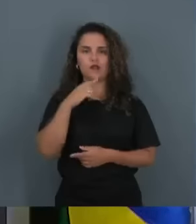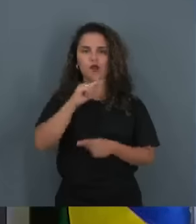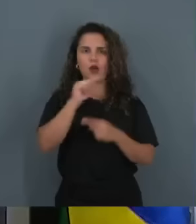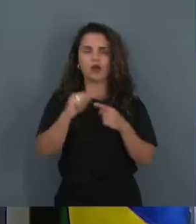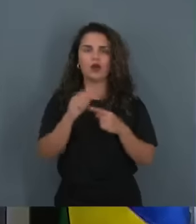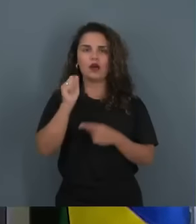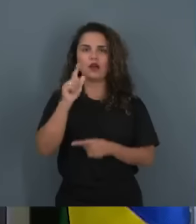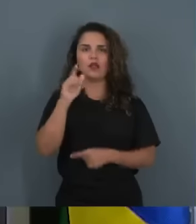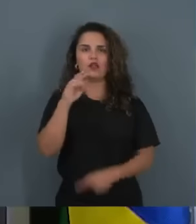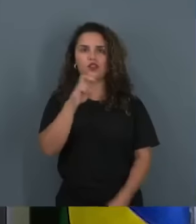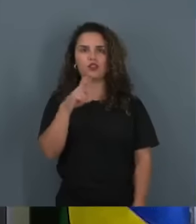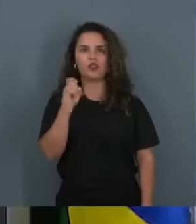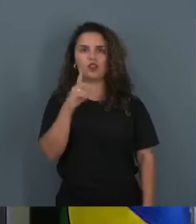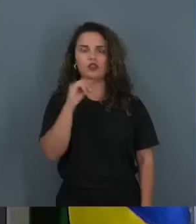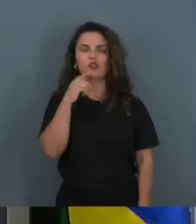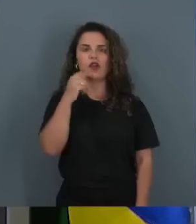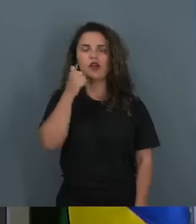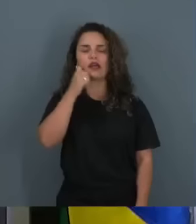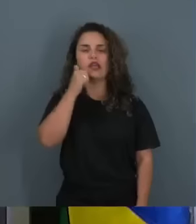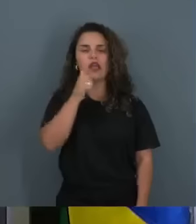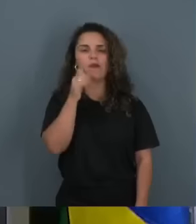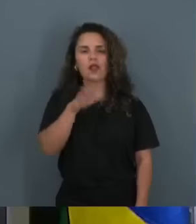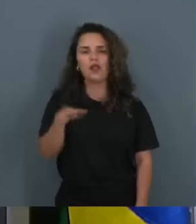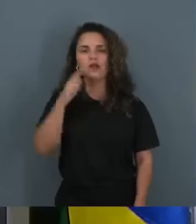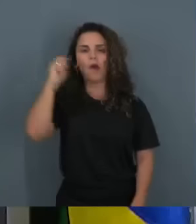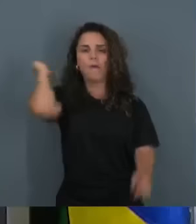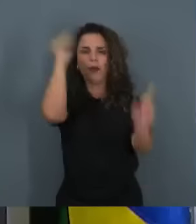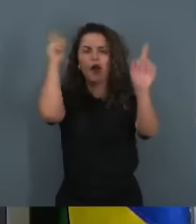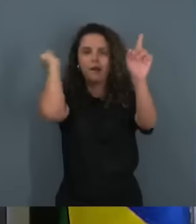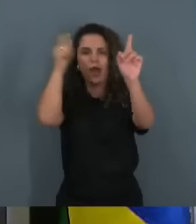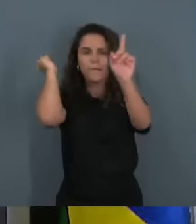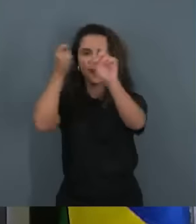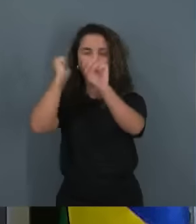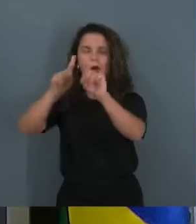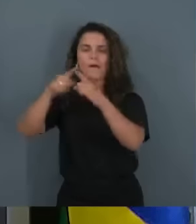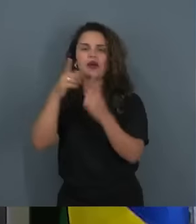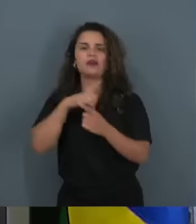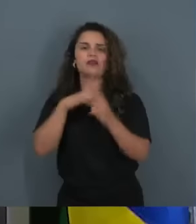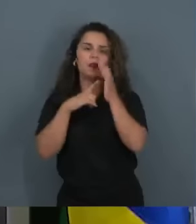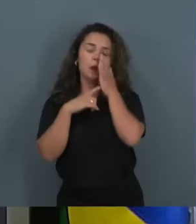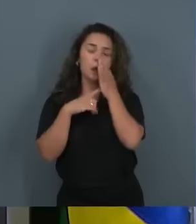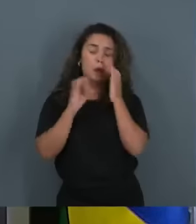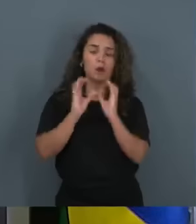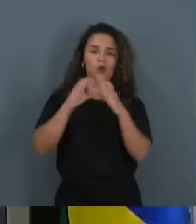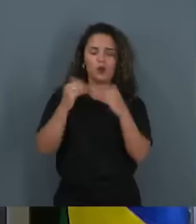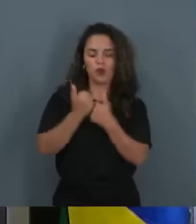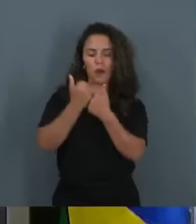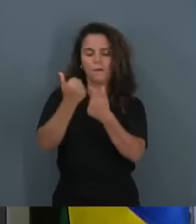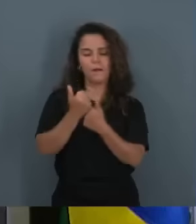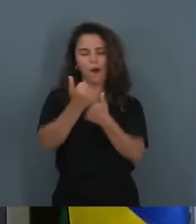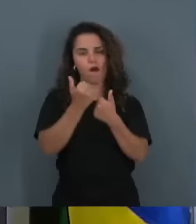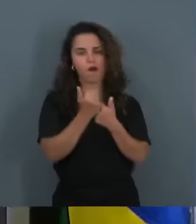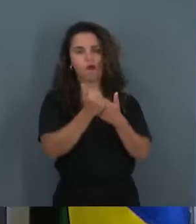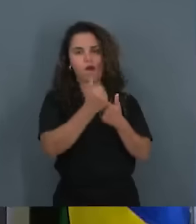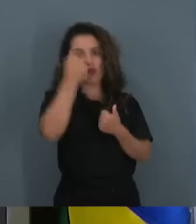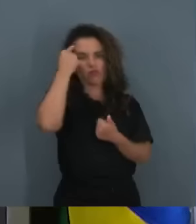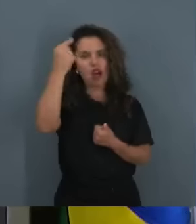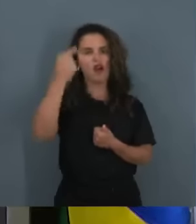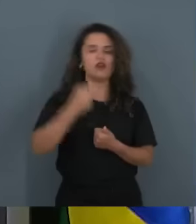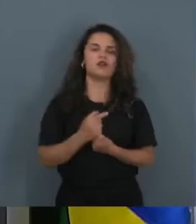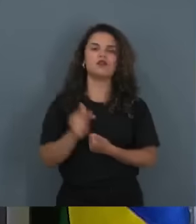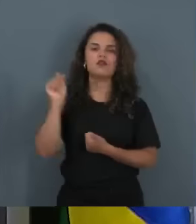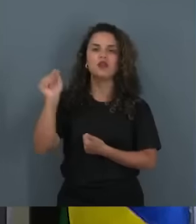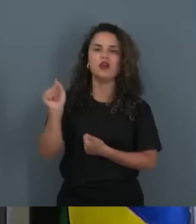Alexandre de Moraes é aquele menino que quebra a vidraça. Mas tem aquela turma que fica dando corda, que dá ideia. Ele